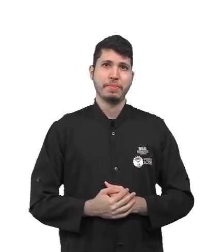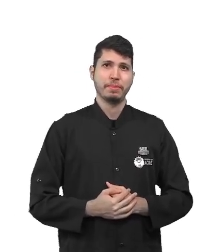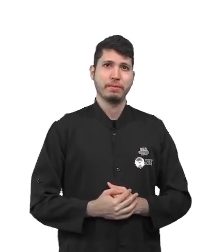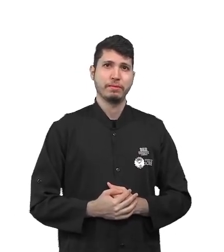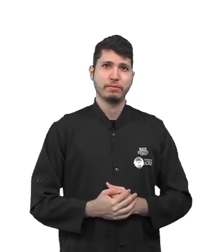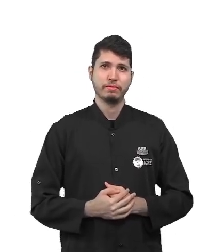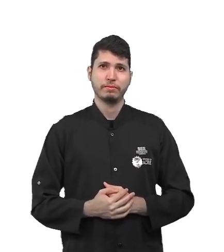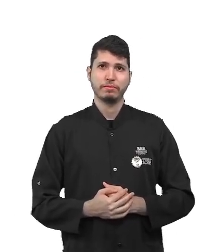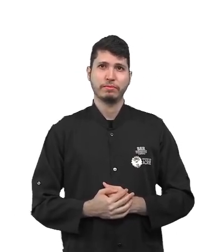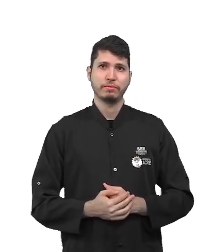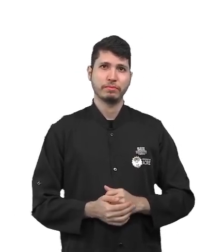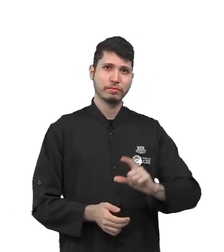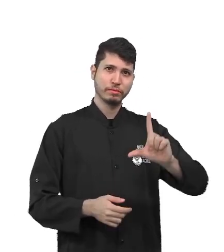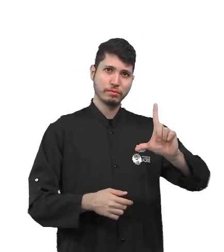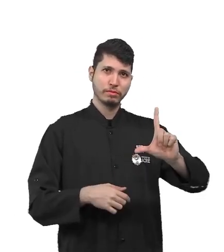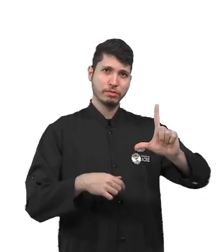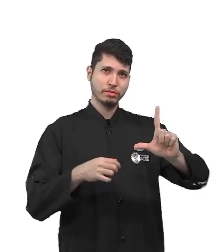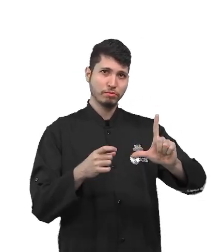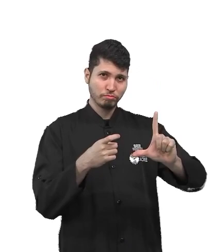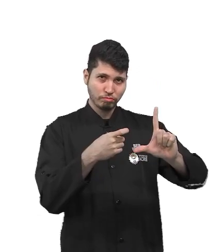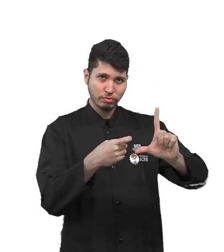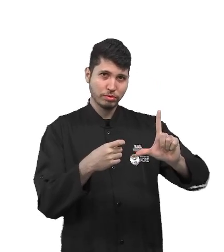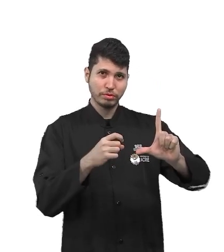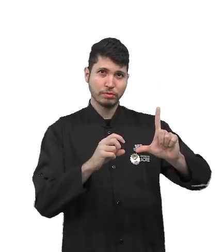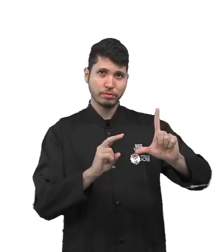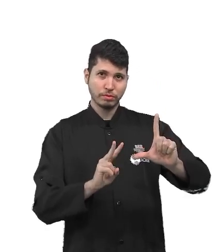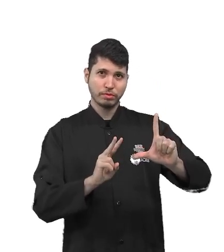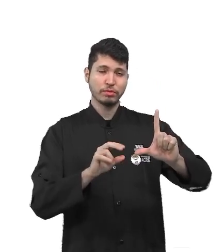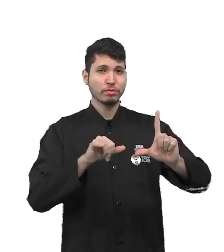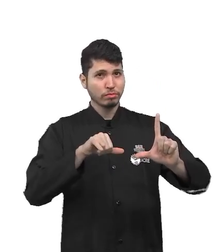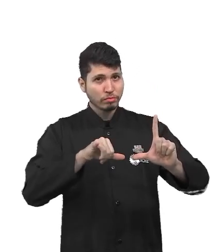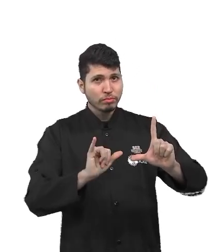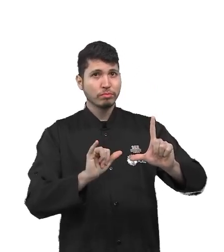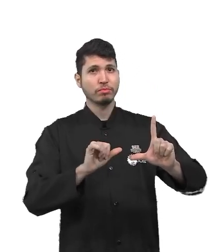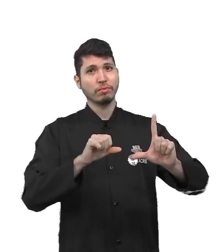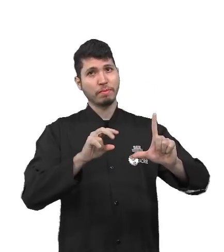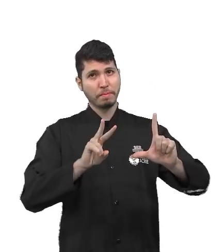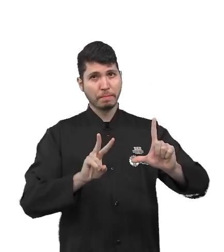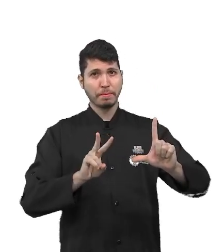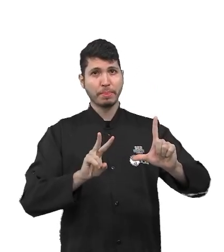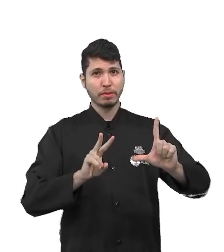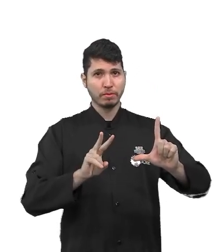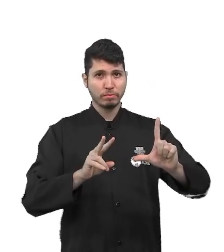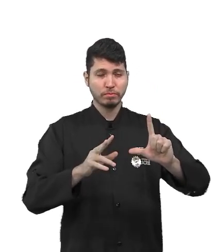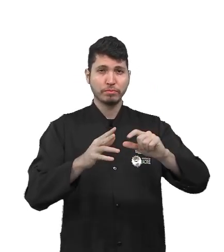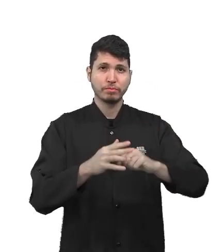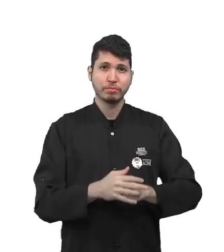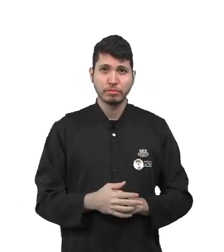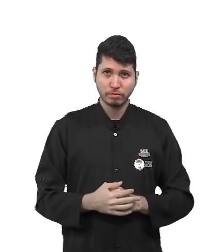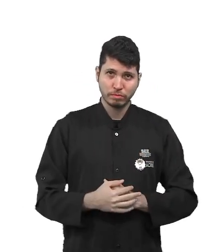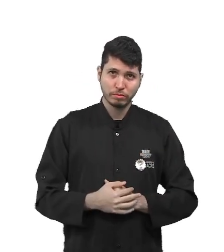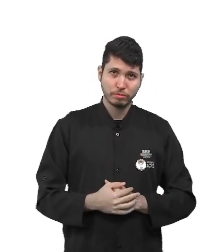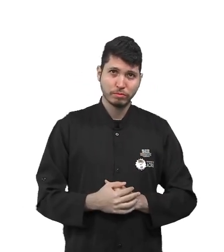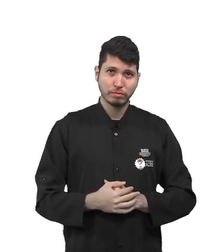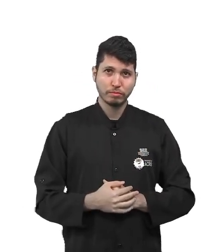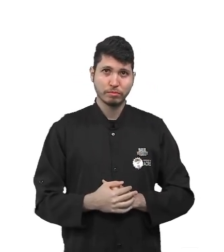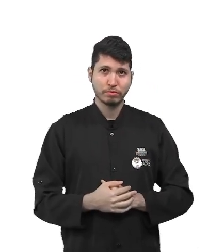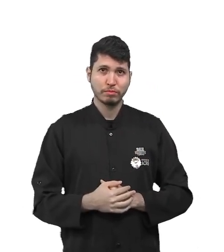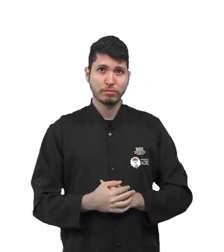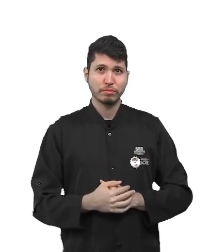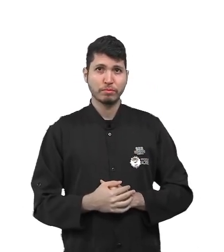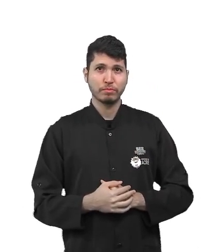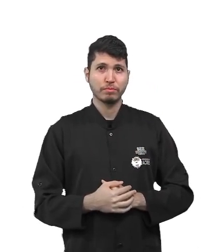X vértice e o y vértice, tá bom? Quando eu olho aqui o vértice da parábola, uma outra dica para você, estudante. O vértice da parábola é o